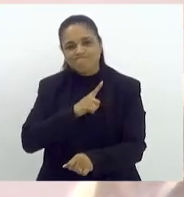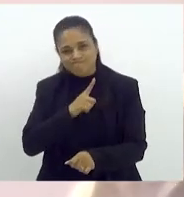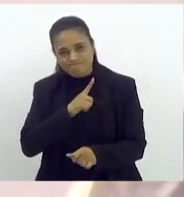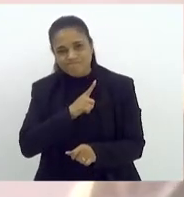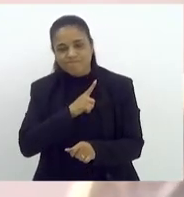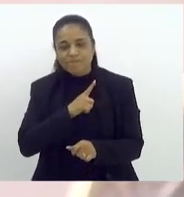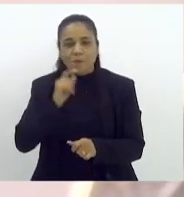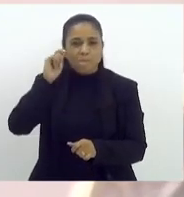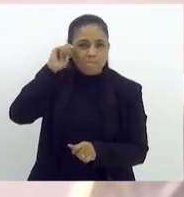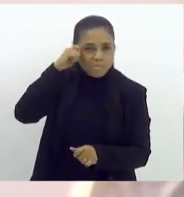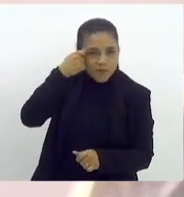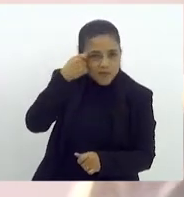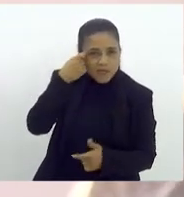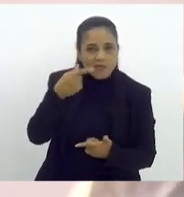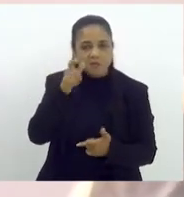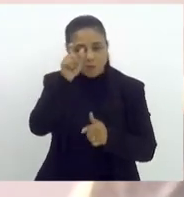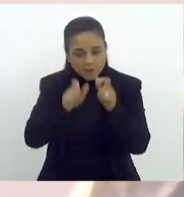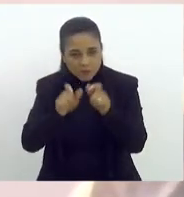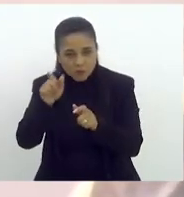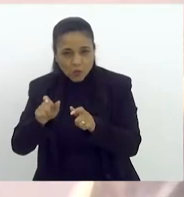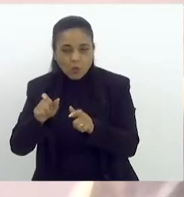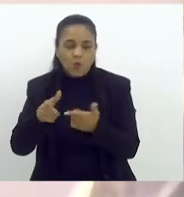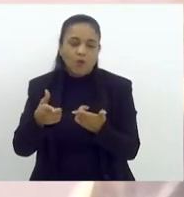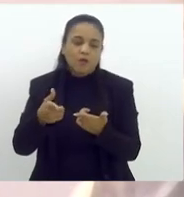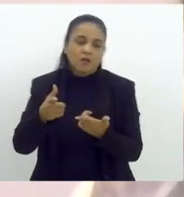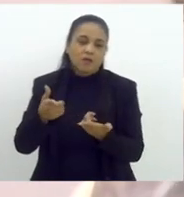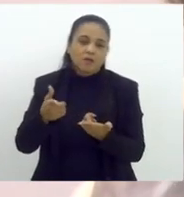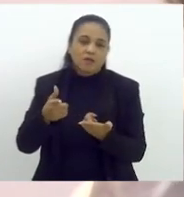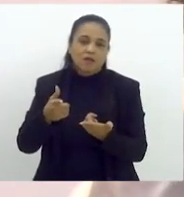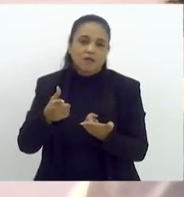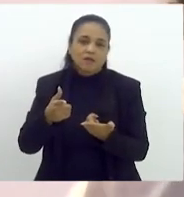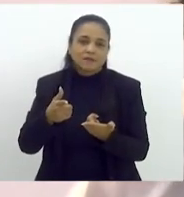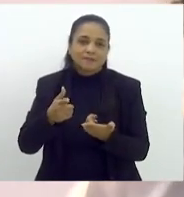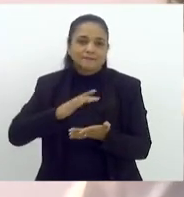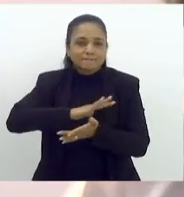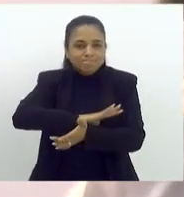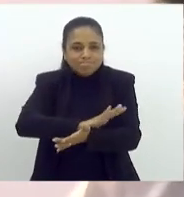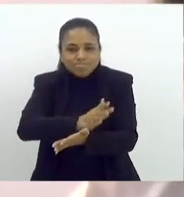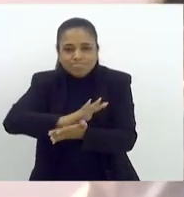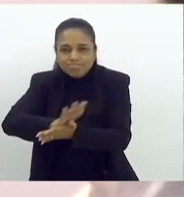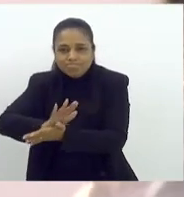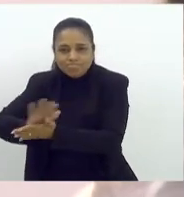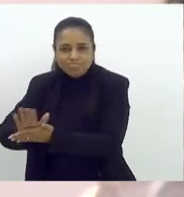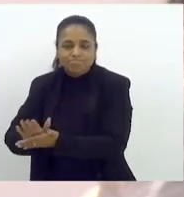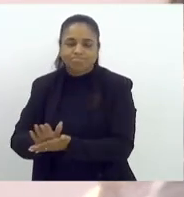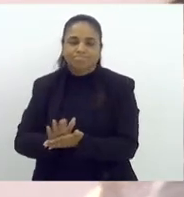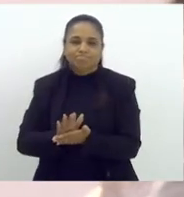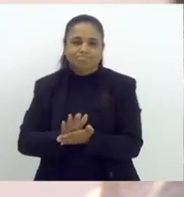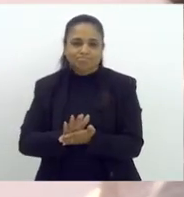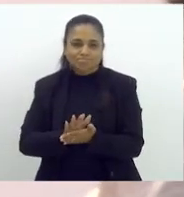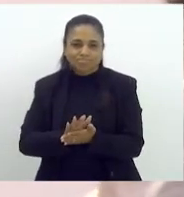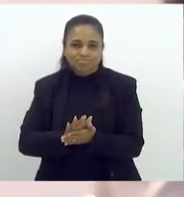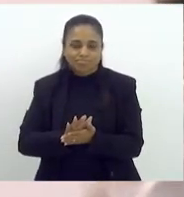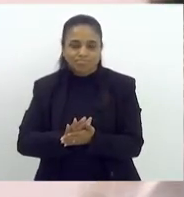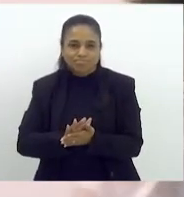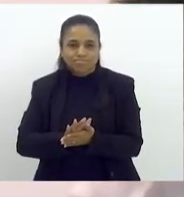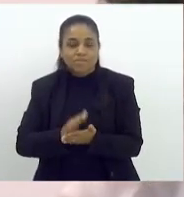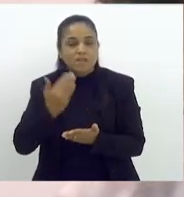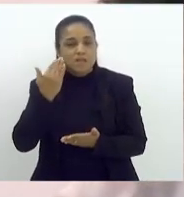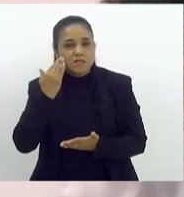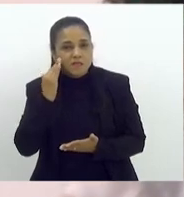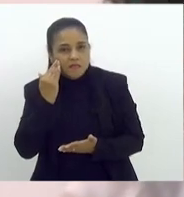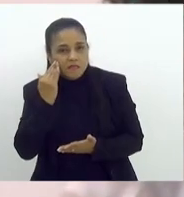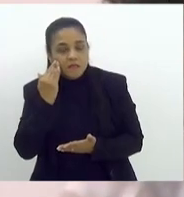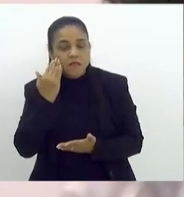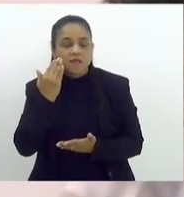da gente dos preto tudo que vem de negros é discriminado então nós temos que entender isso